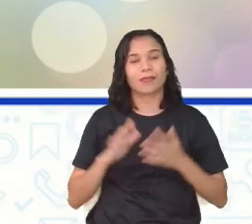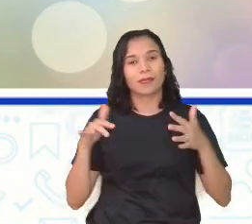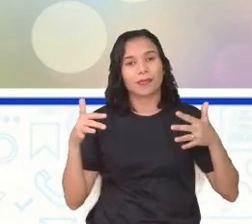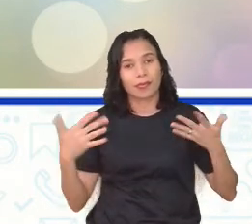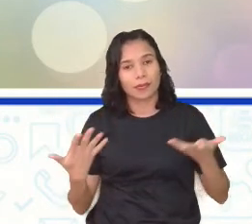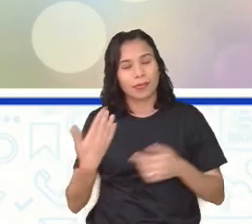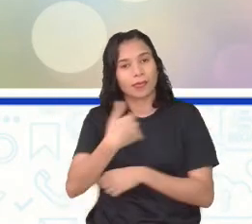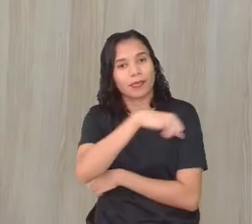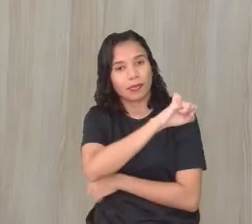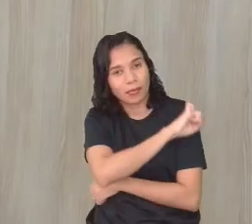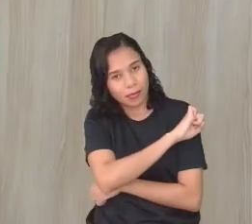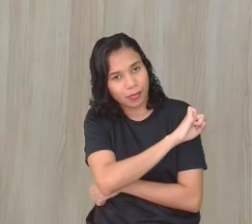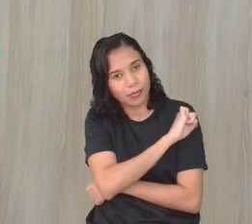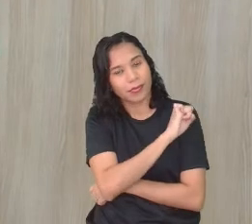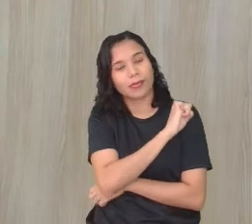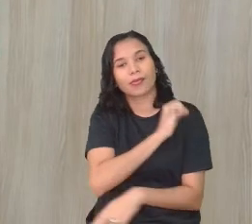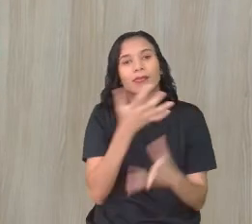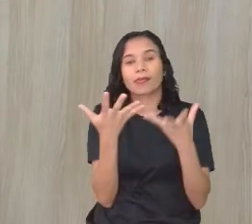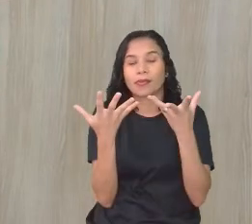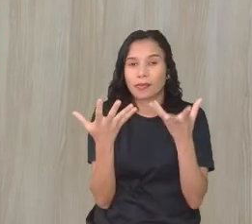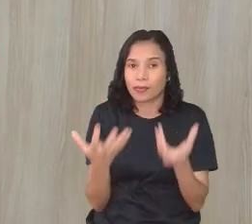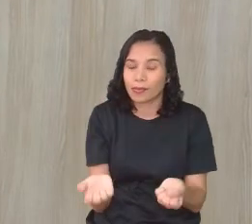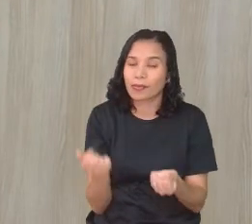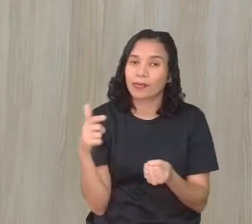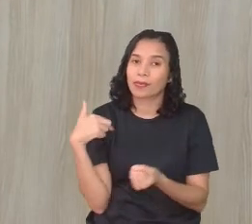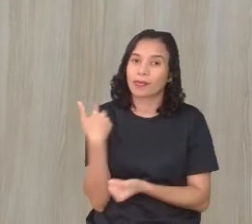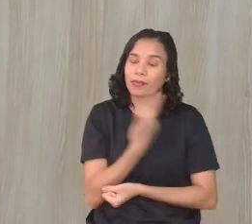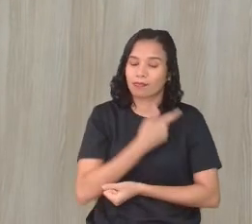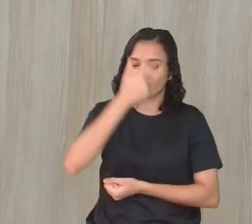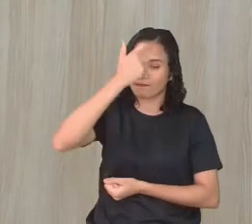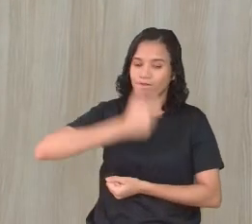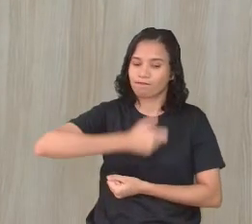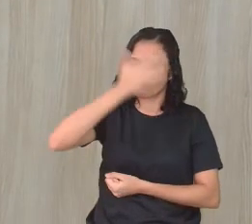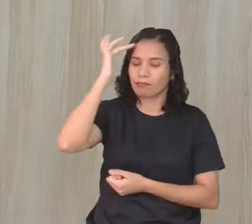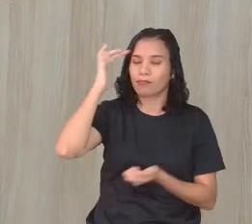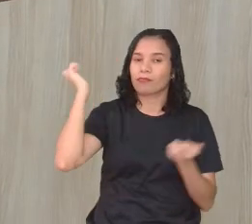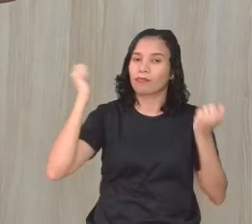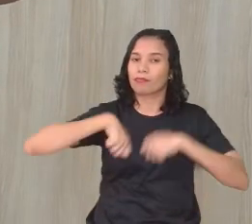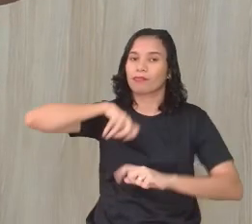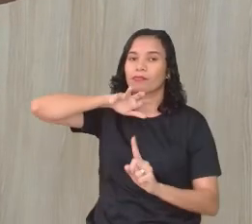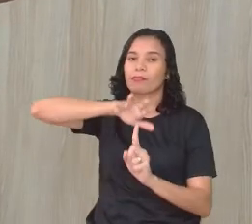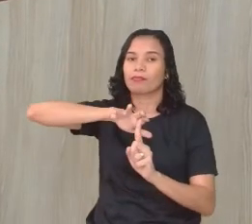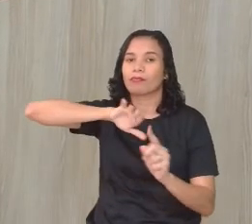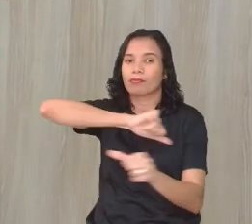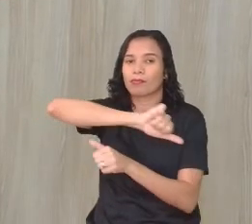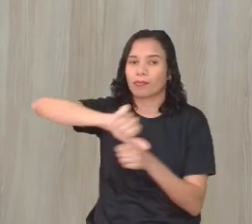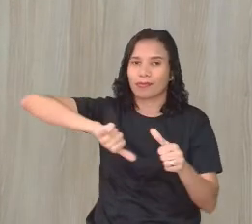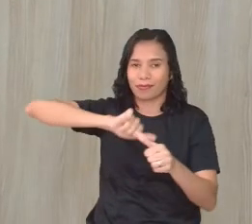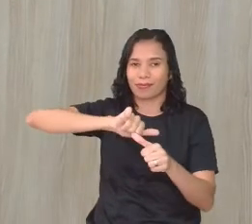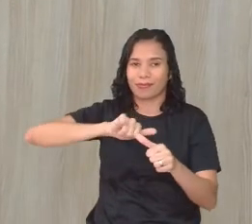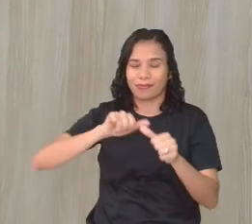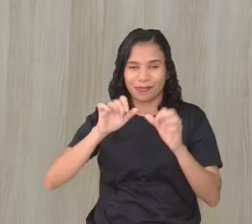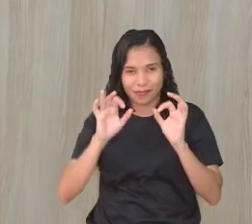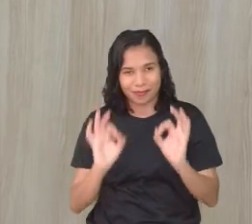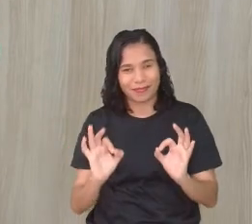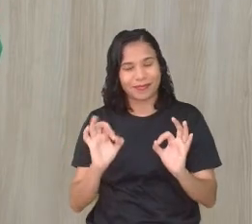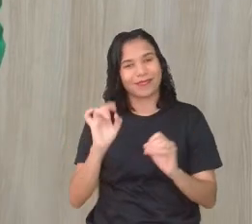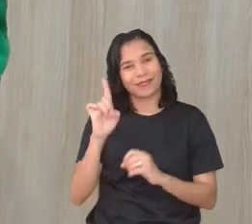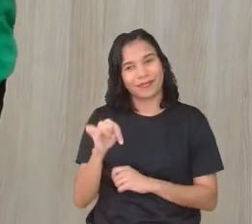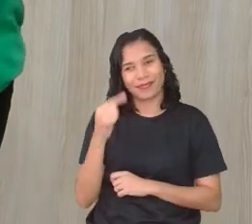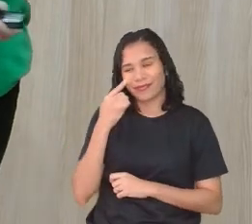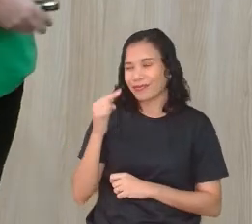Então, 8º ano, vamos ser agentes transformadores na nossa geração. Então, é